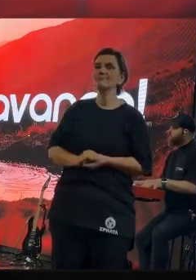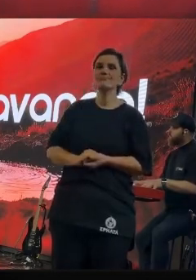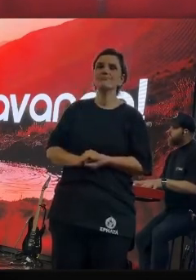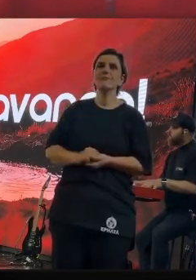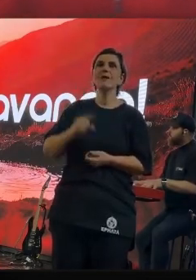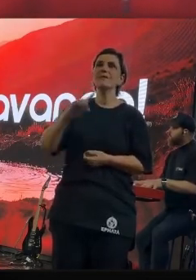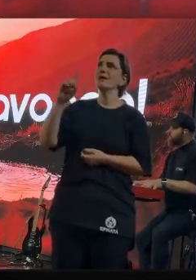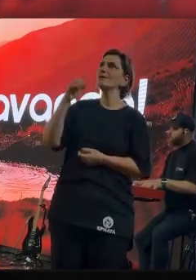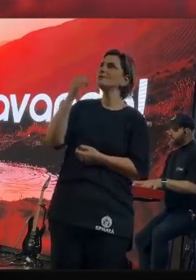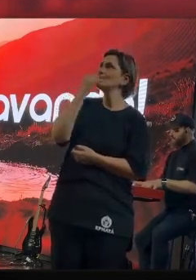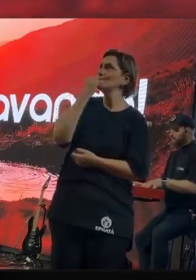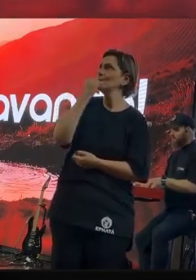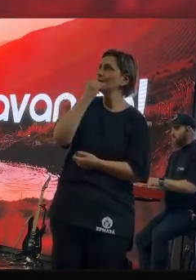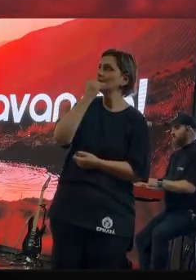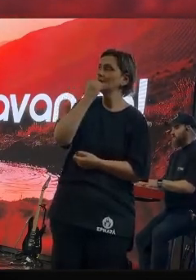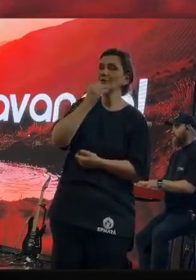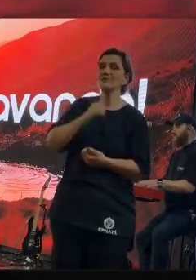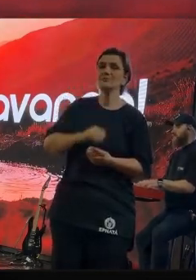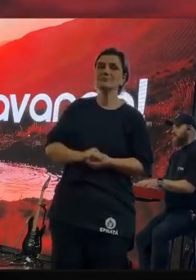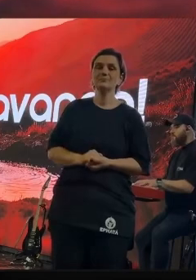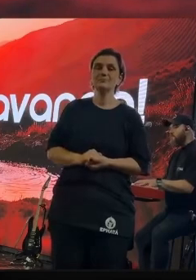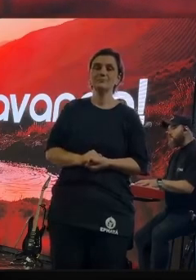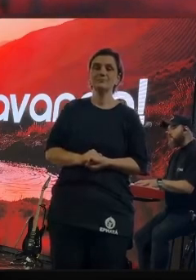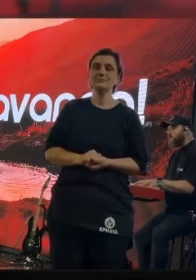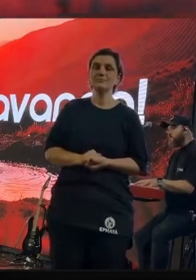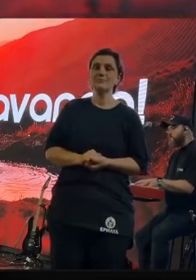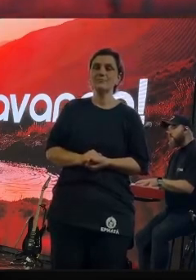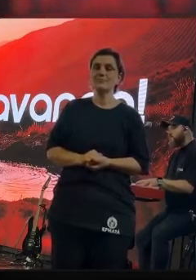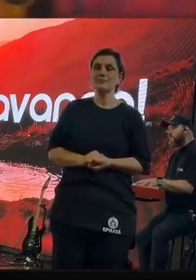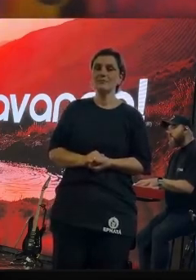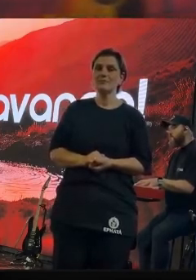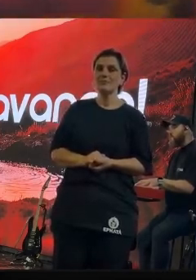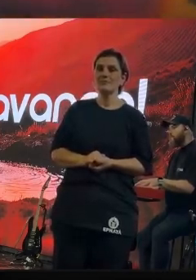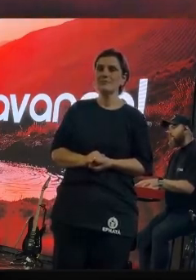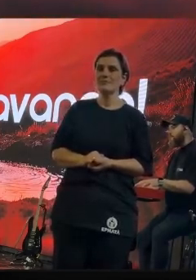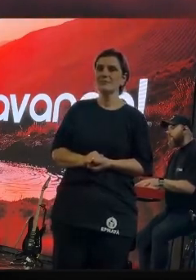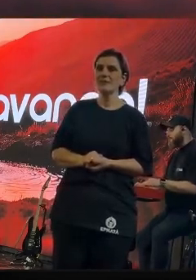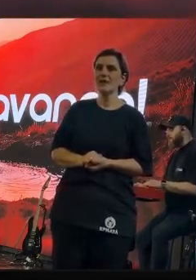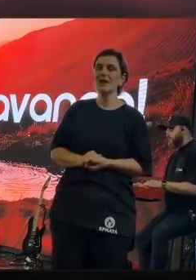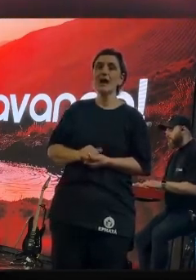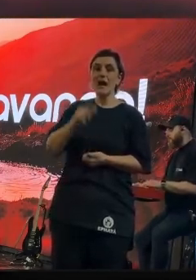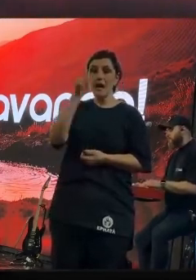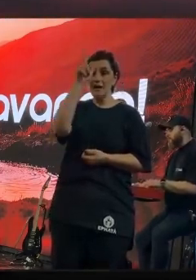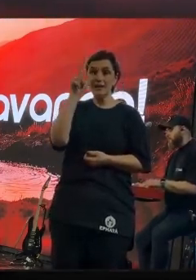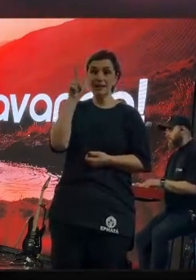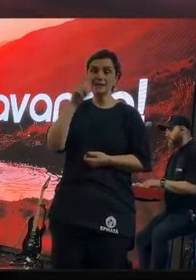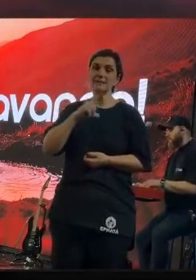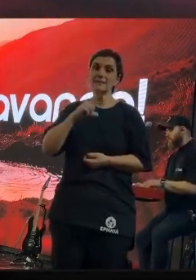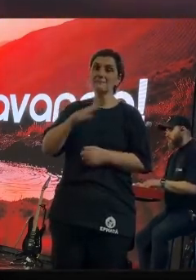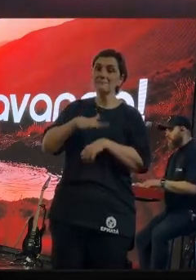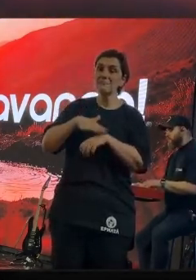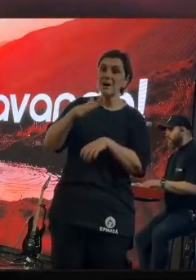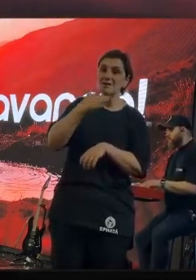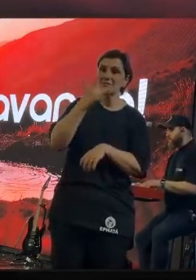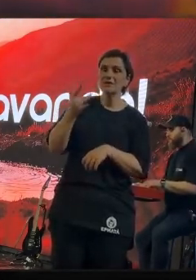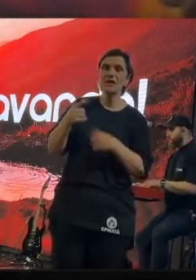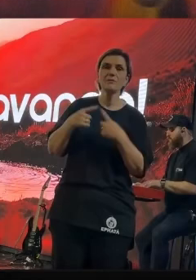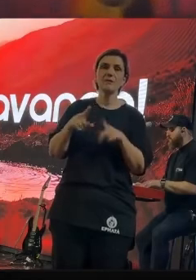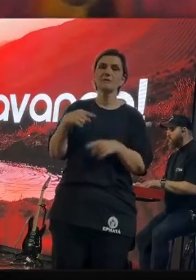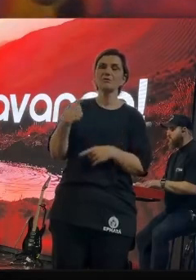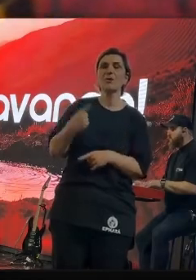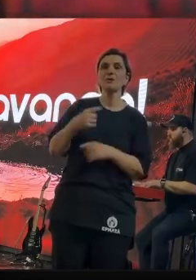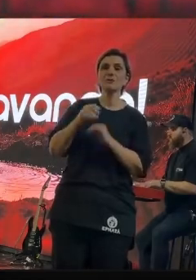Deus nos perdoa, perdoa todos nós. A Liane já tem um pouquinho mais de facilidade. Nós dizemos não para os